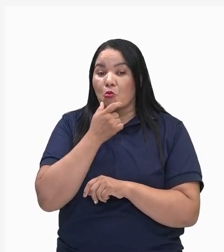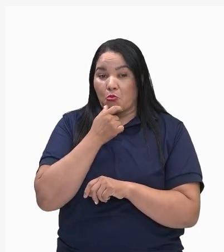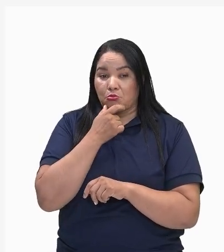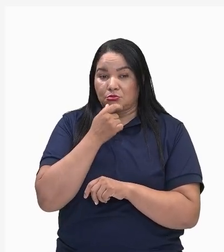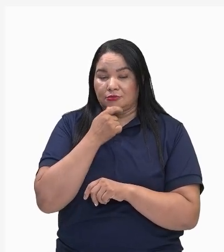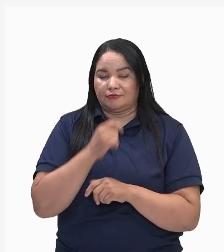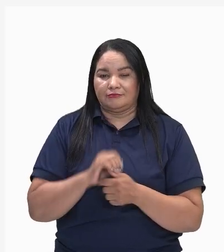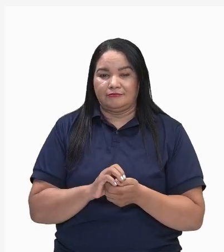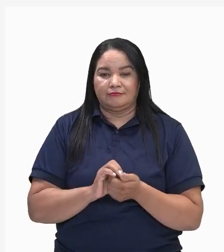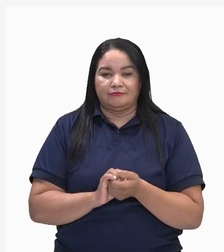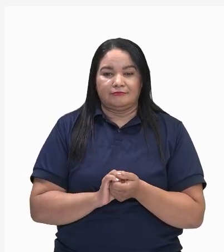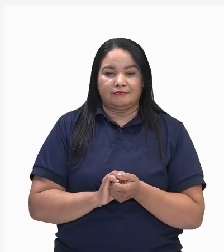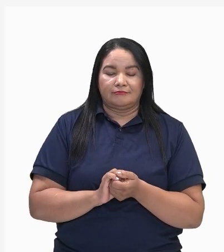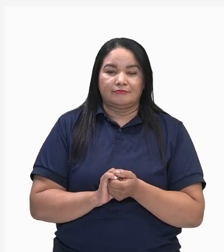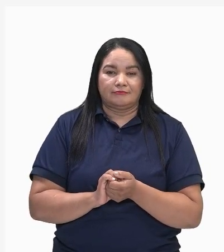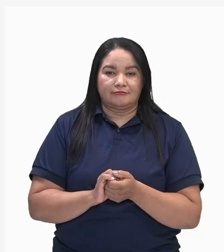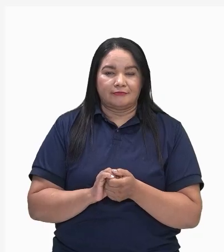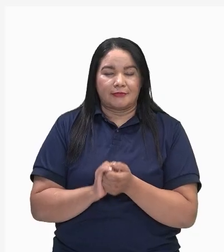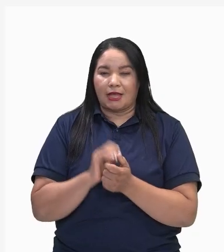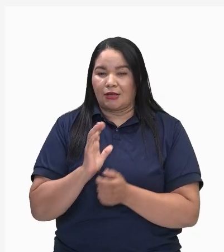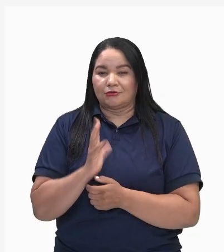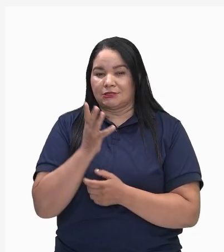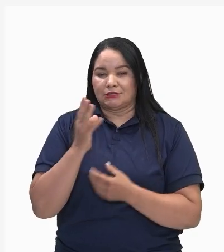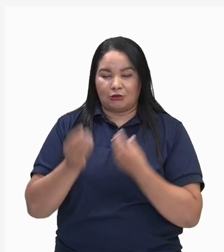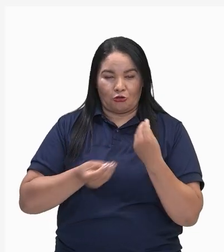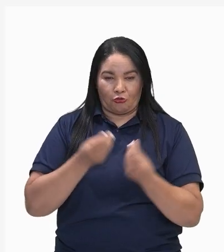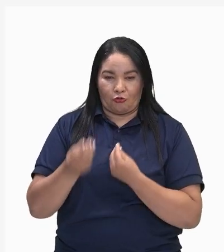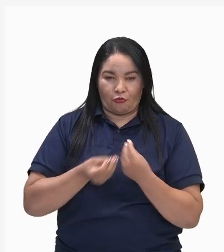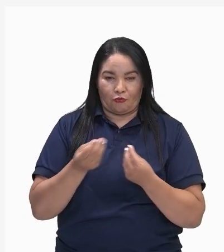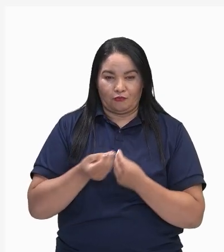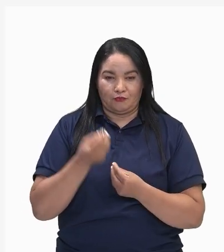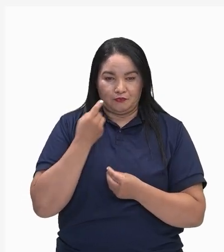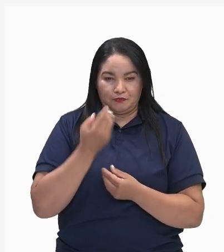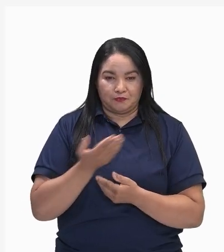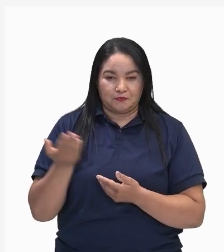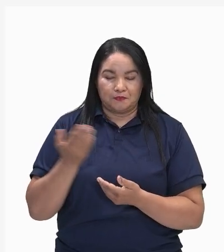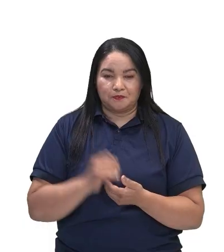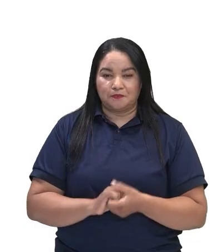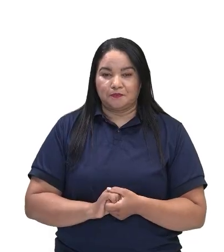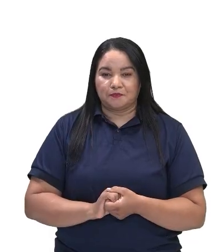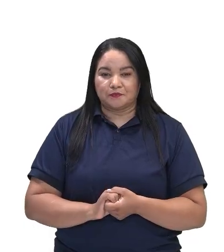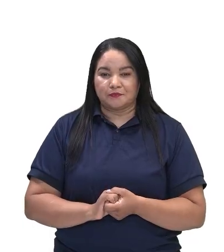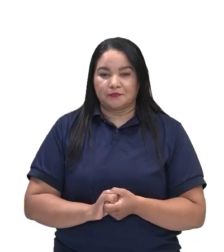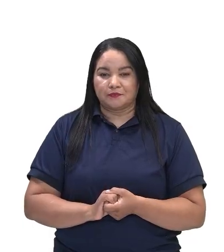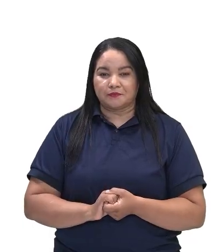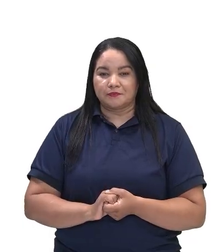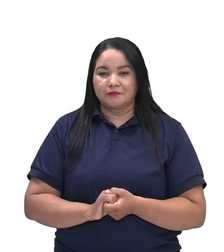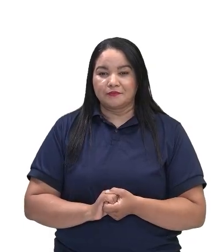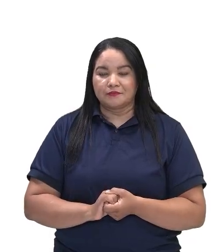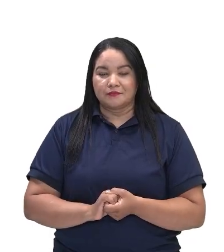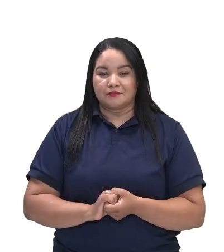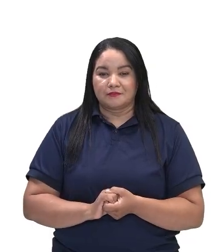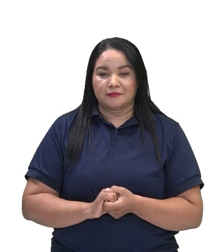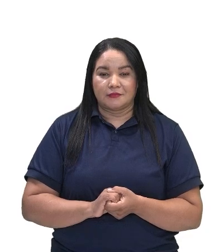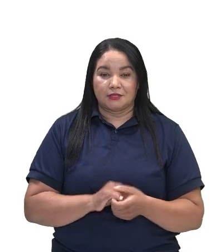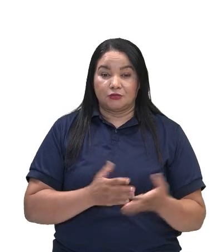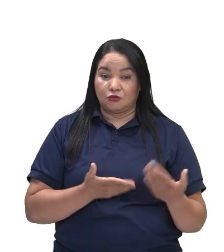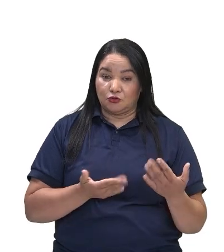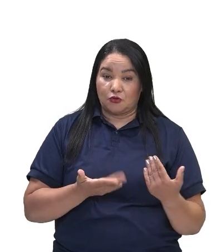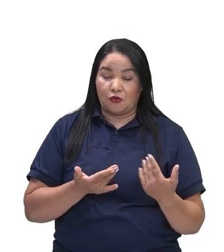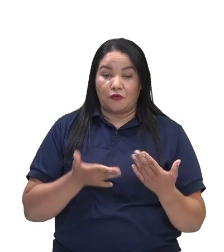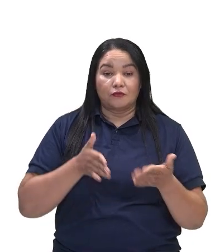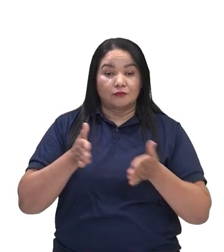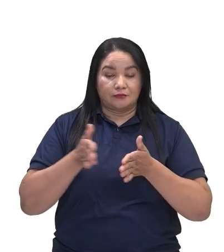é que isso vai acontecer? Então, observem aí, né? A gente vai observar agora uma imagem que demonstra muito bem pra